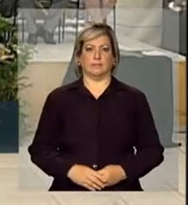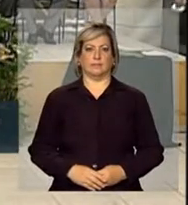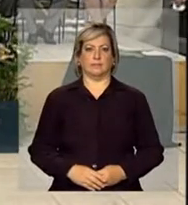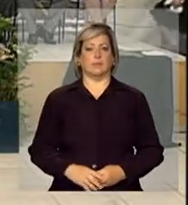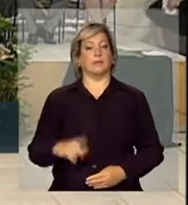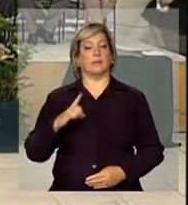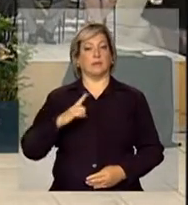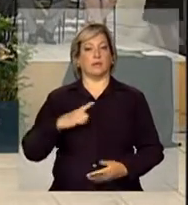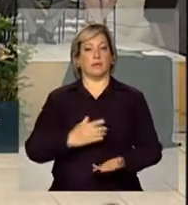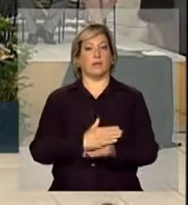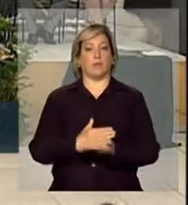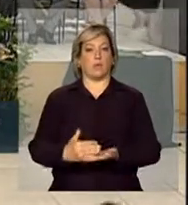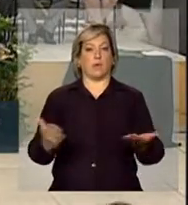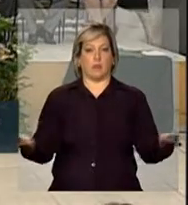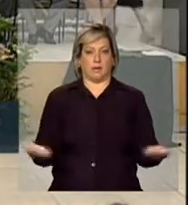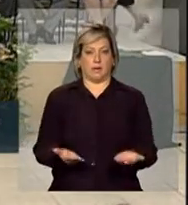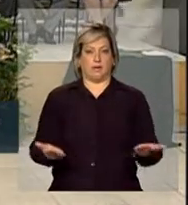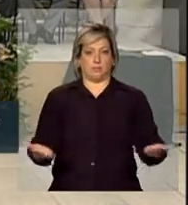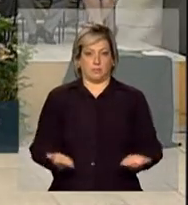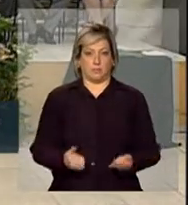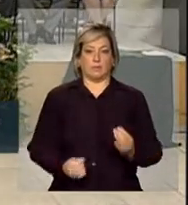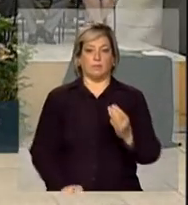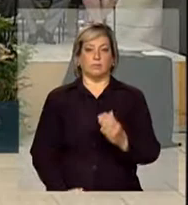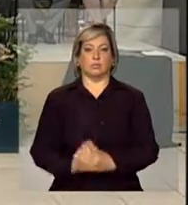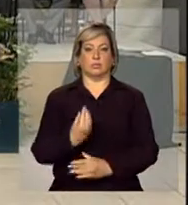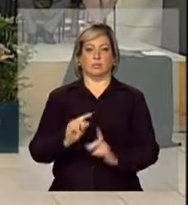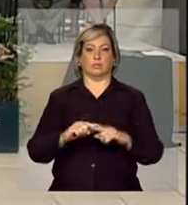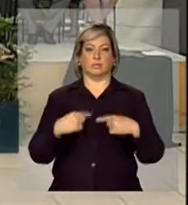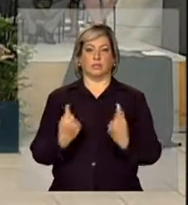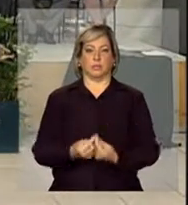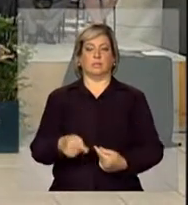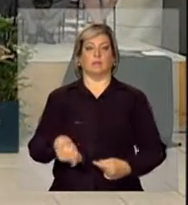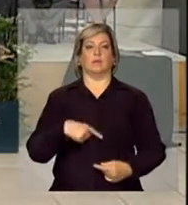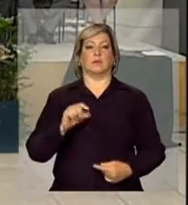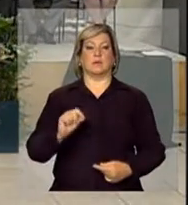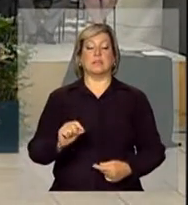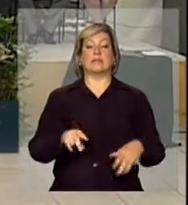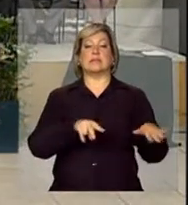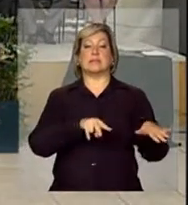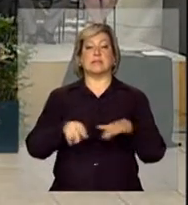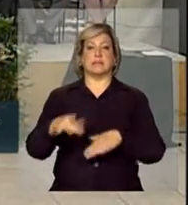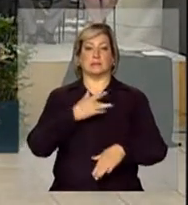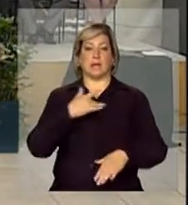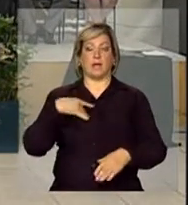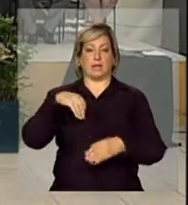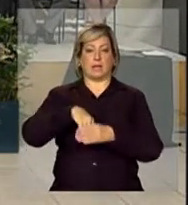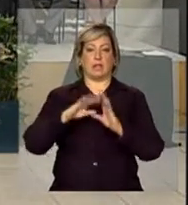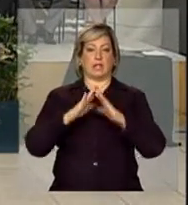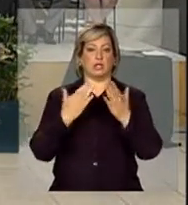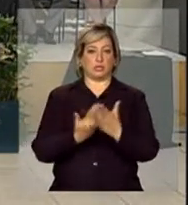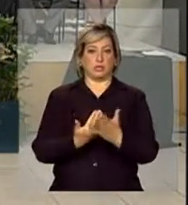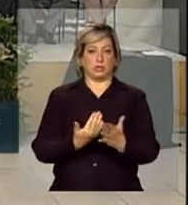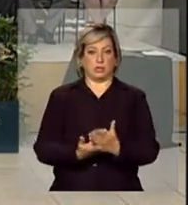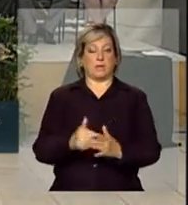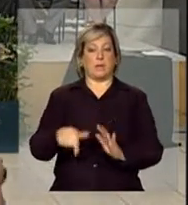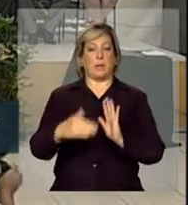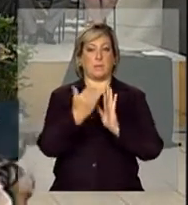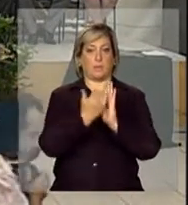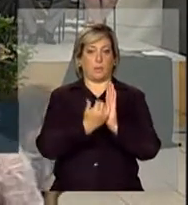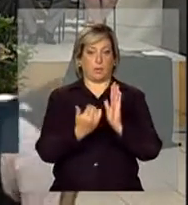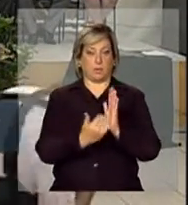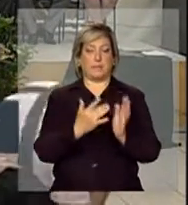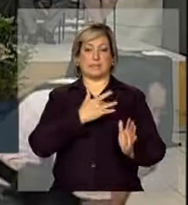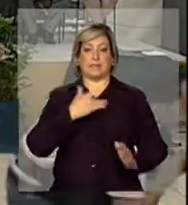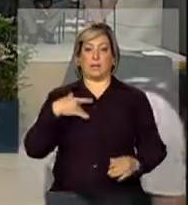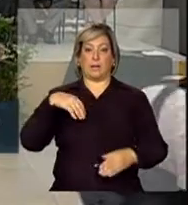e tem início a cerimônia de lançamento da semana saúde na escola o programa saúde